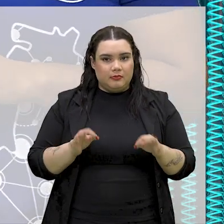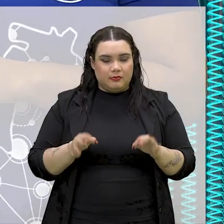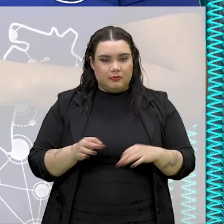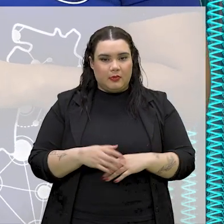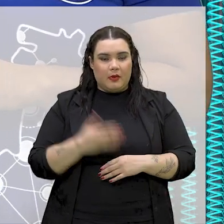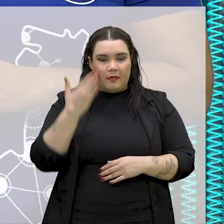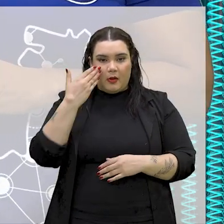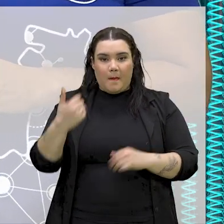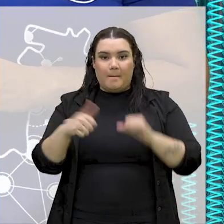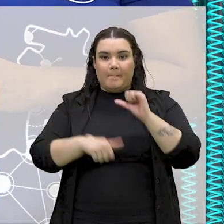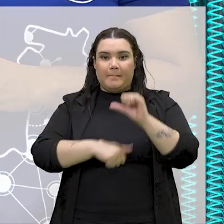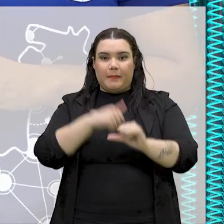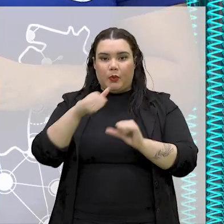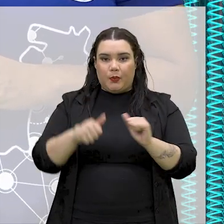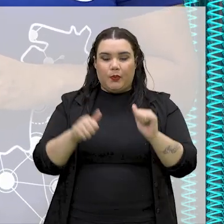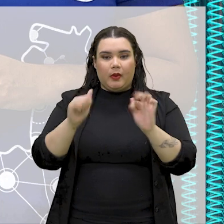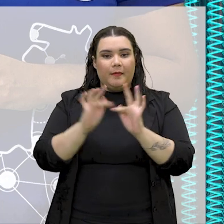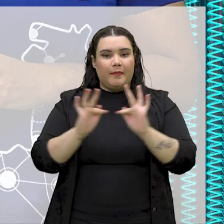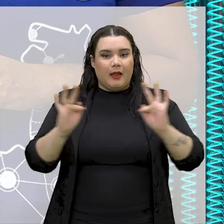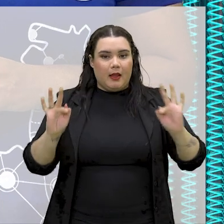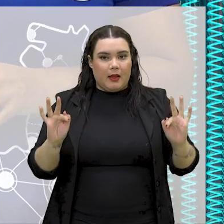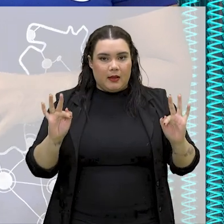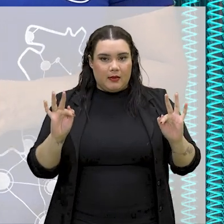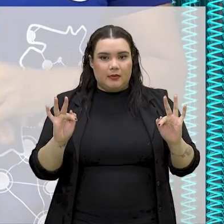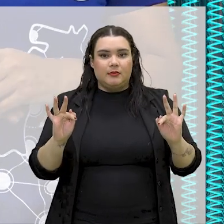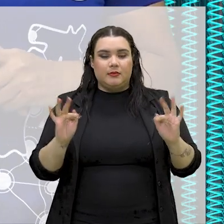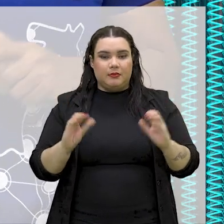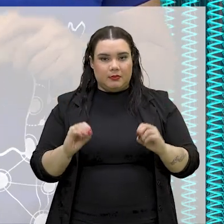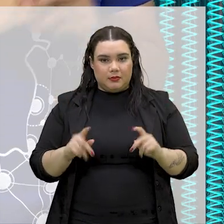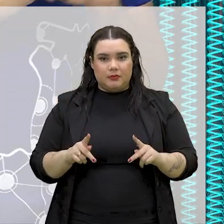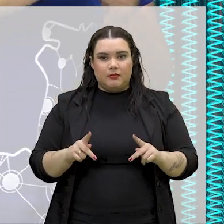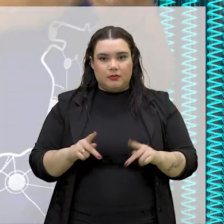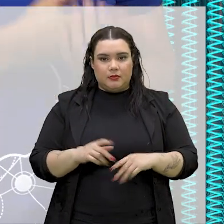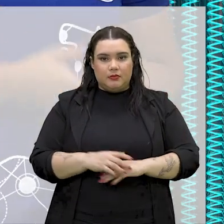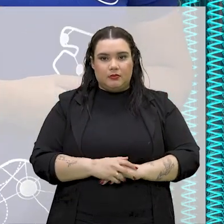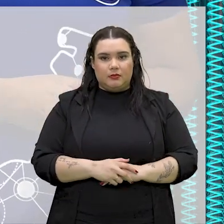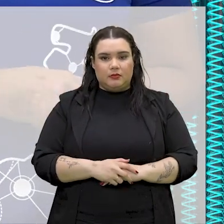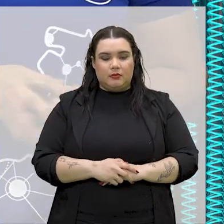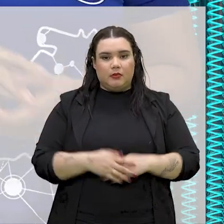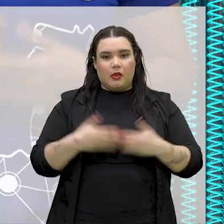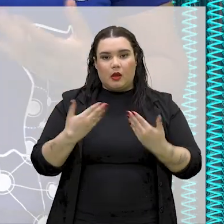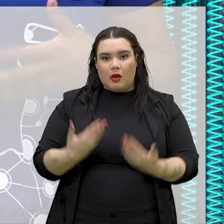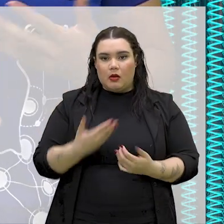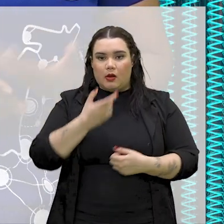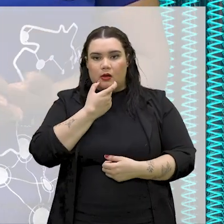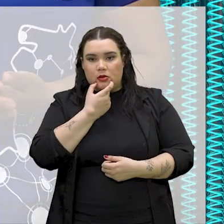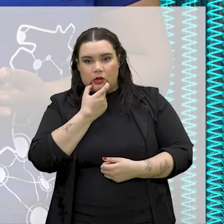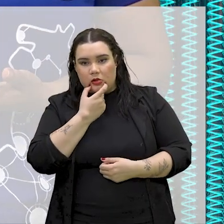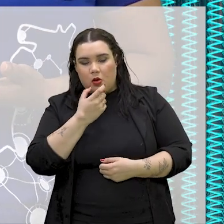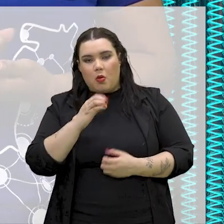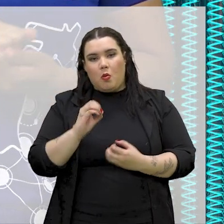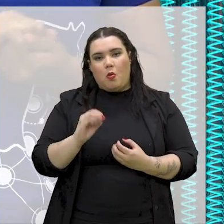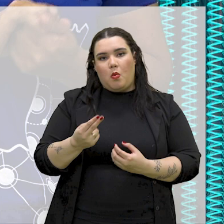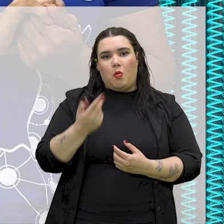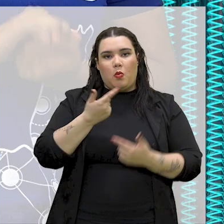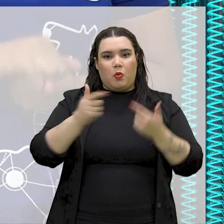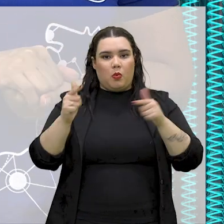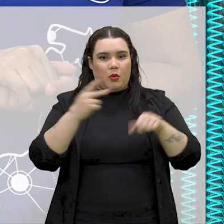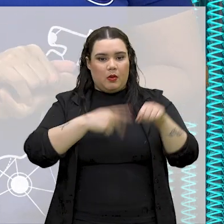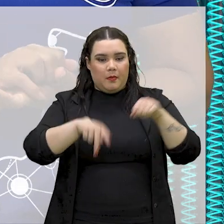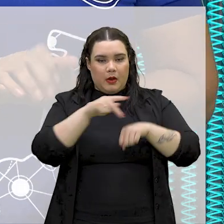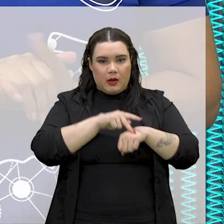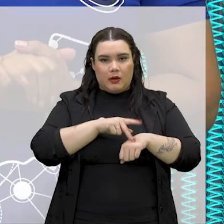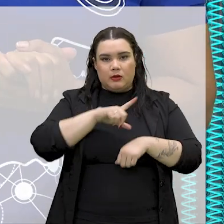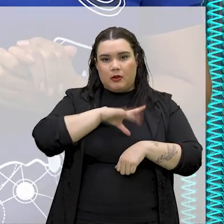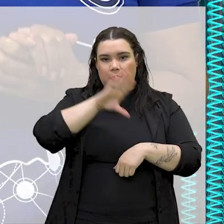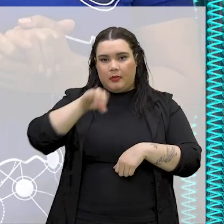Viram como muda a forma? Ok? Então, na língua inglesa ou em países que as pessoas falam a língua